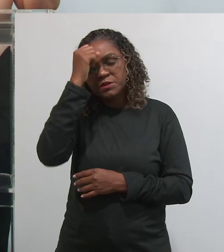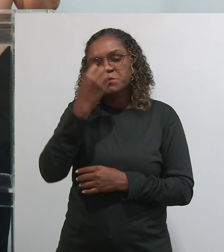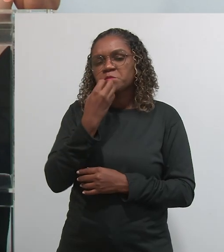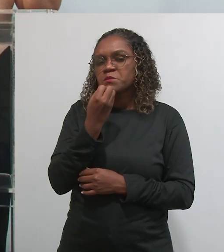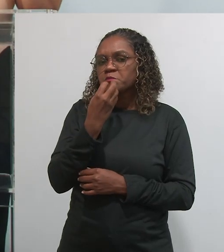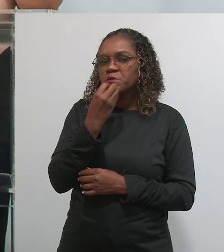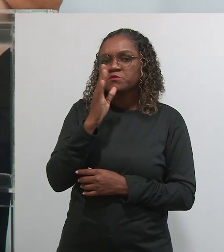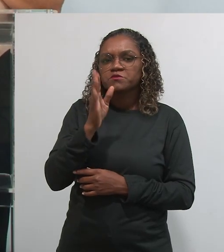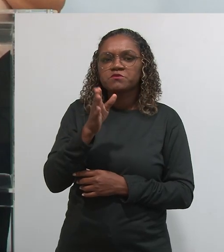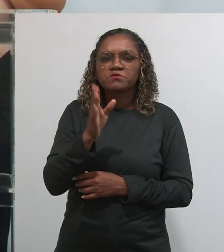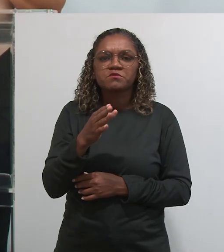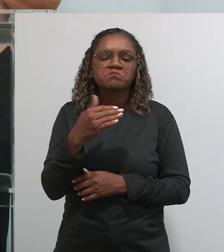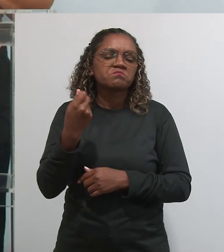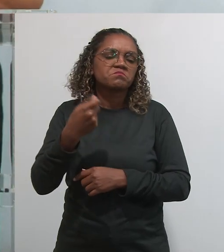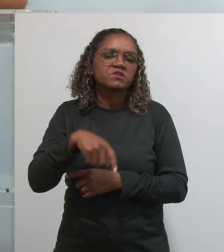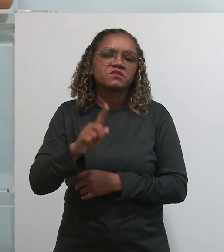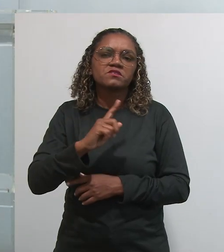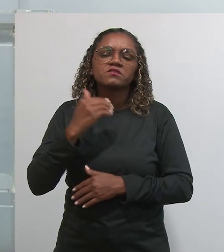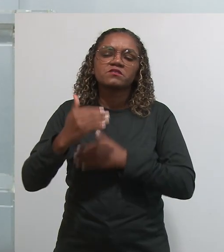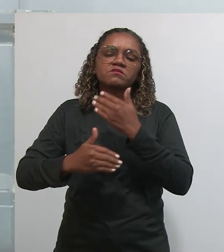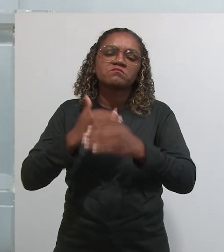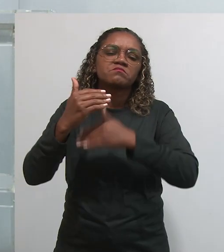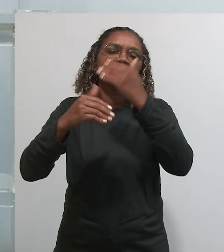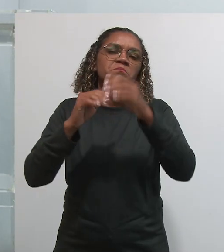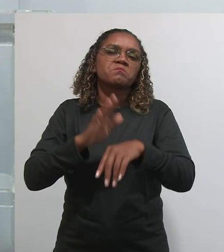que eu tenho, eu não vou buscar mais